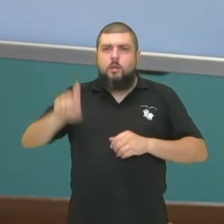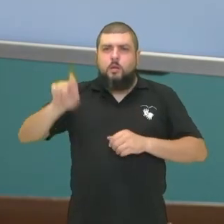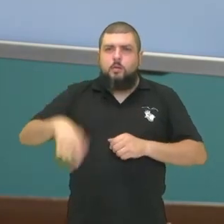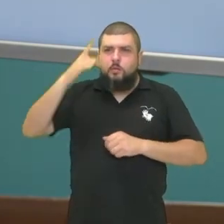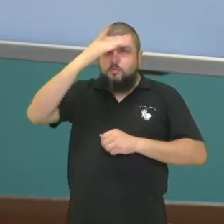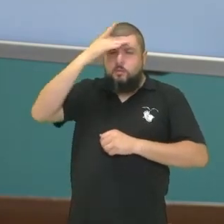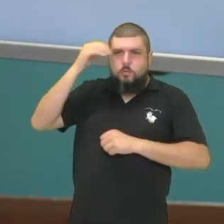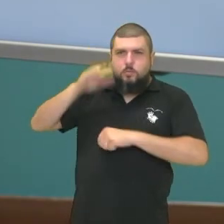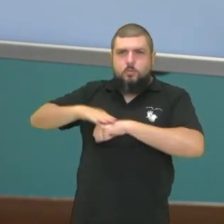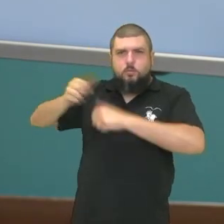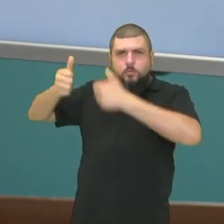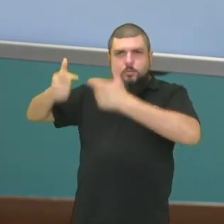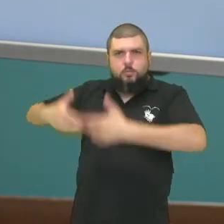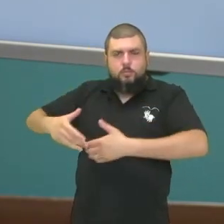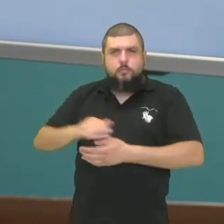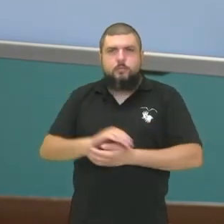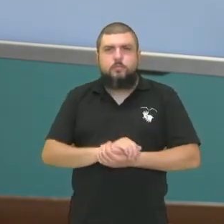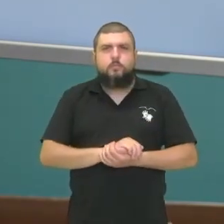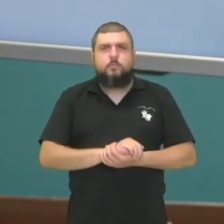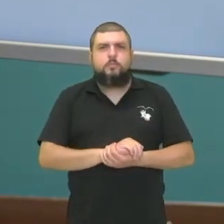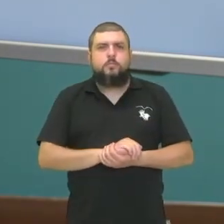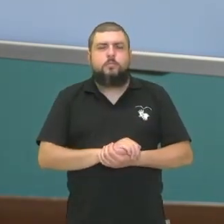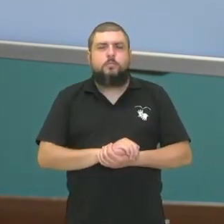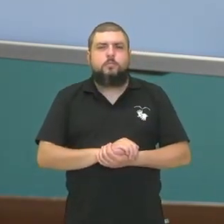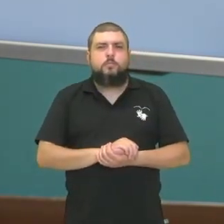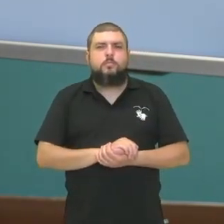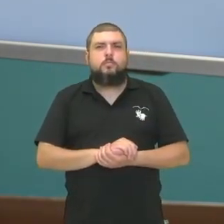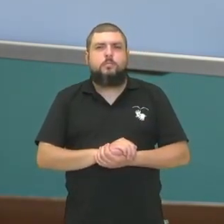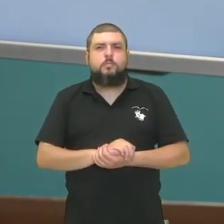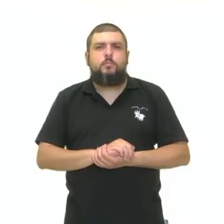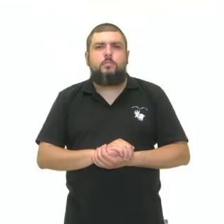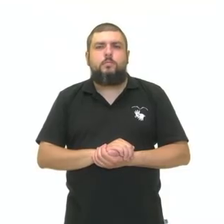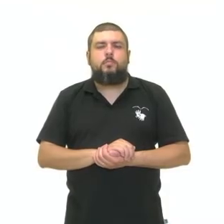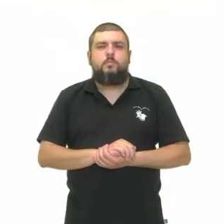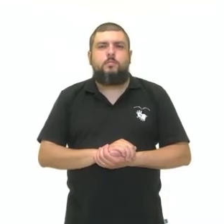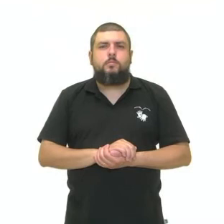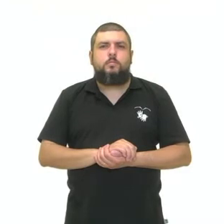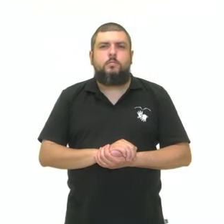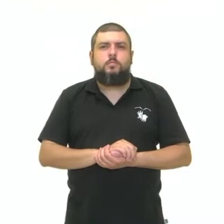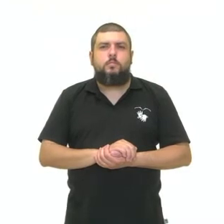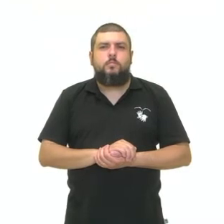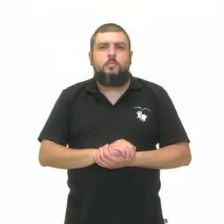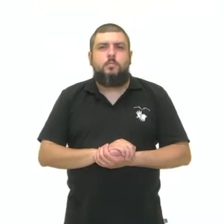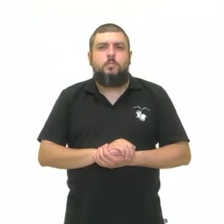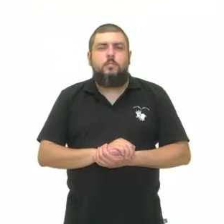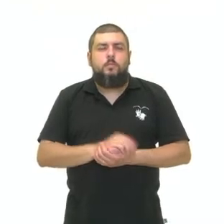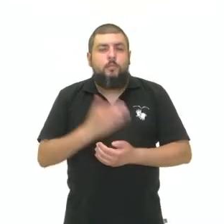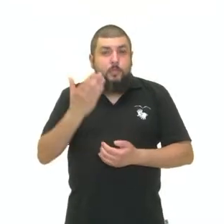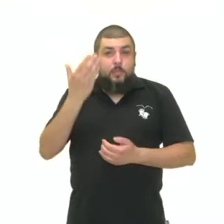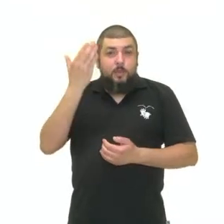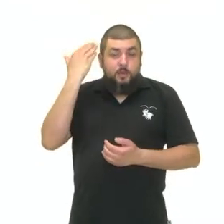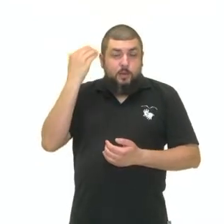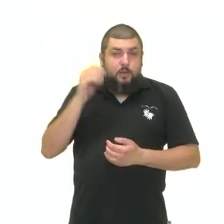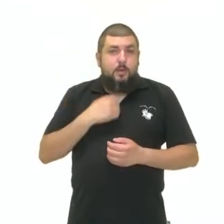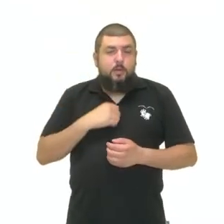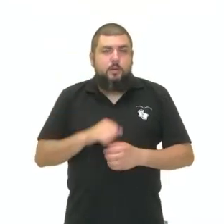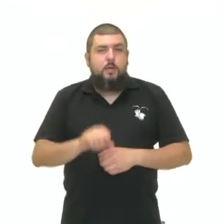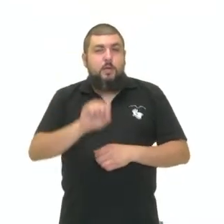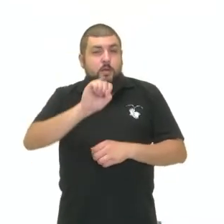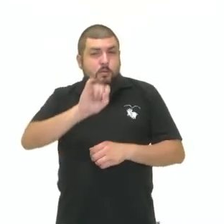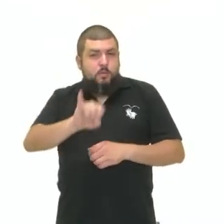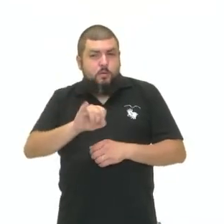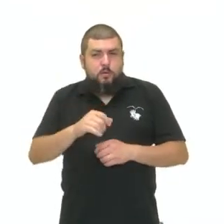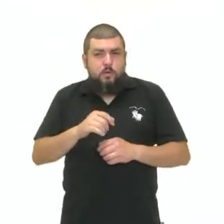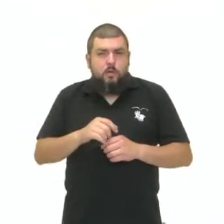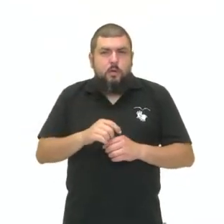entrevistados. Agora, pensando juntos. Antes, se uma matéria era compartilhada muitas